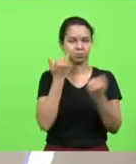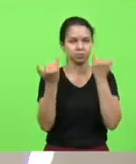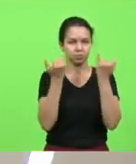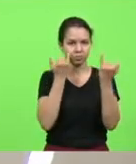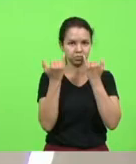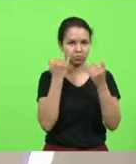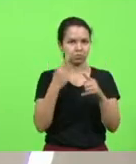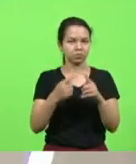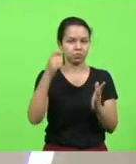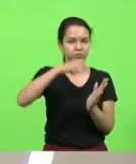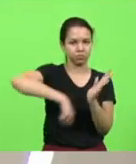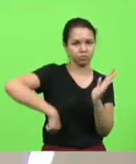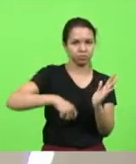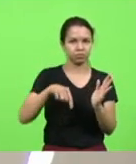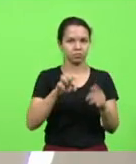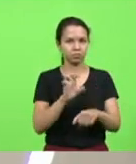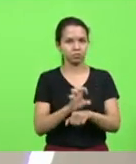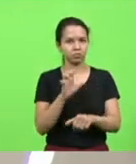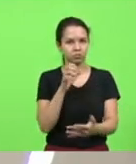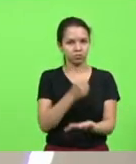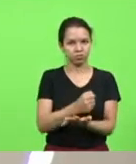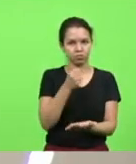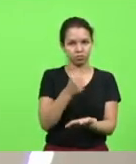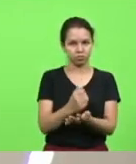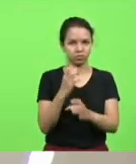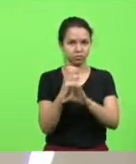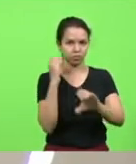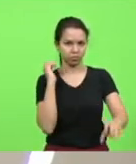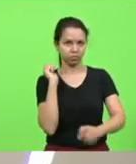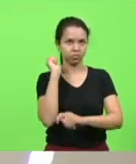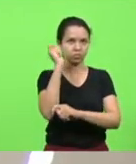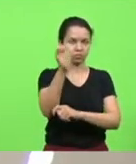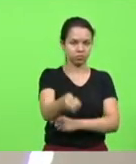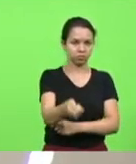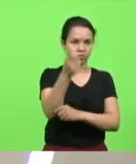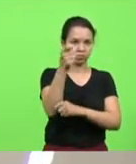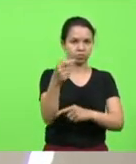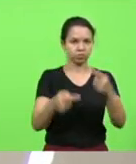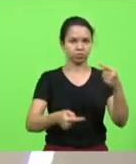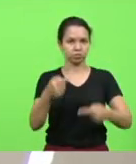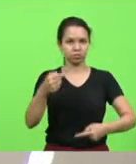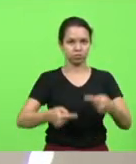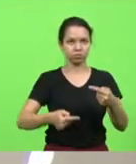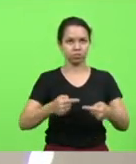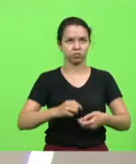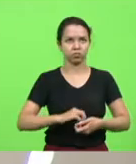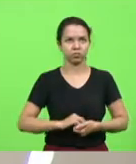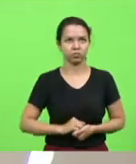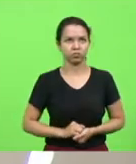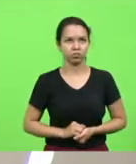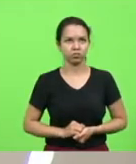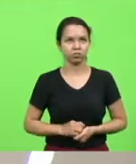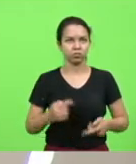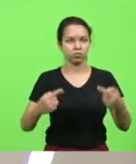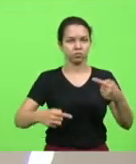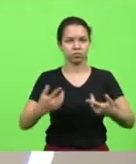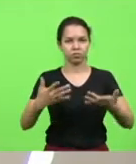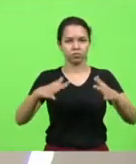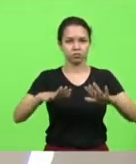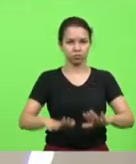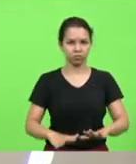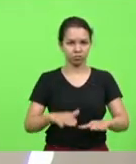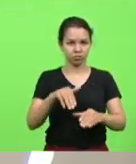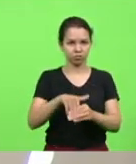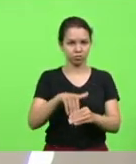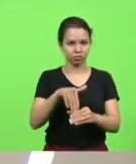feito concurso público no Estado para a contratação de engenheiros da pesca, em discussão. Não havendo quem queira discutir em